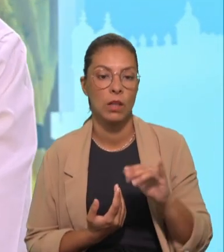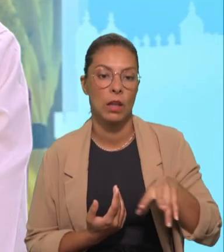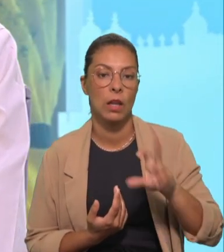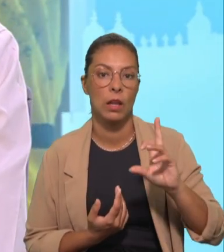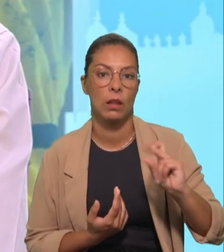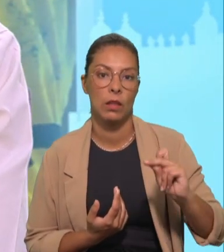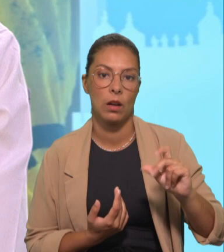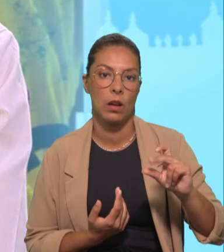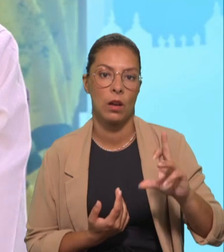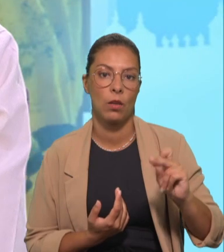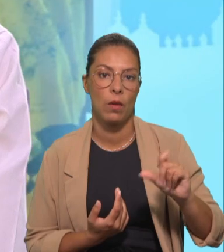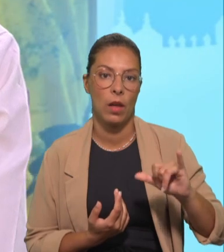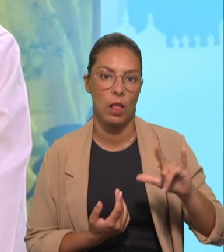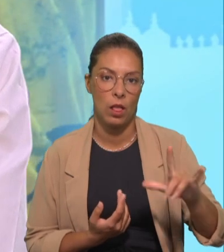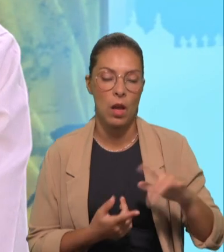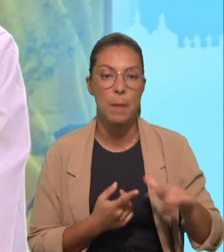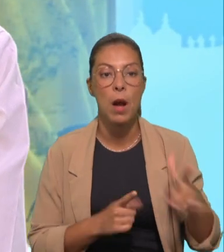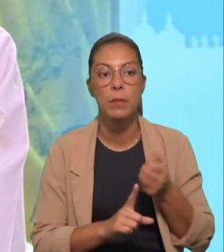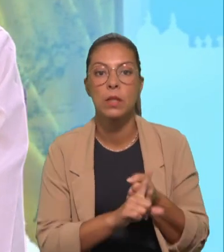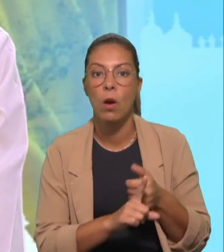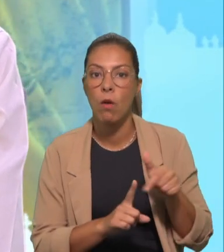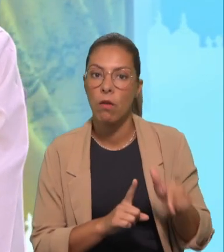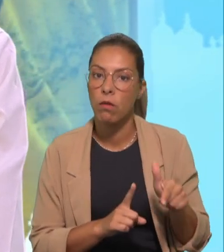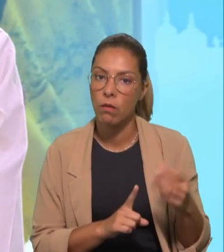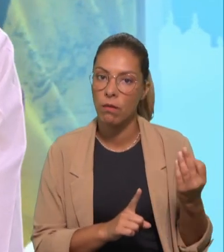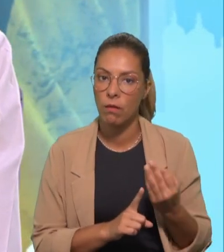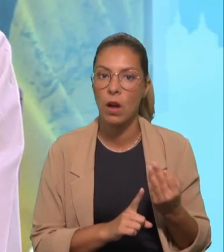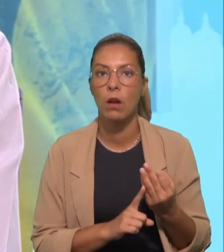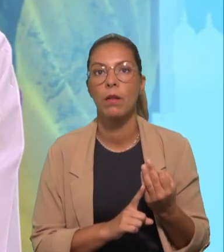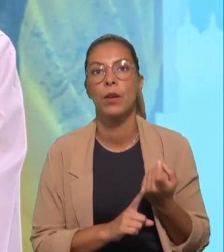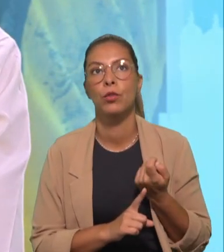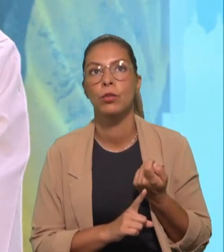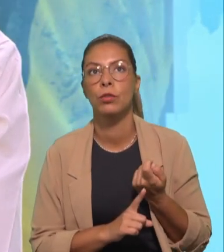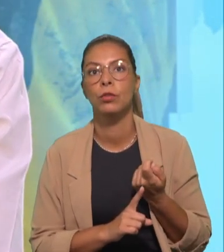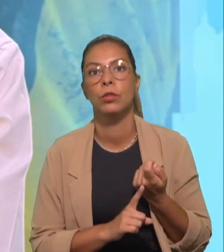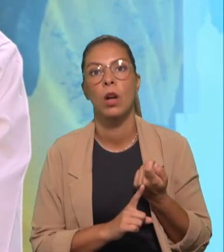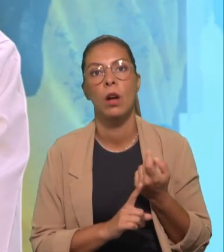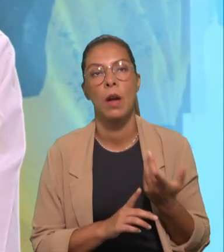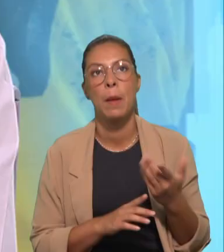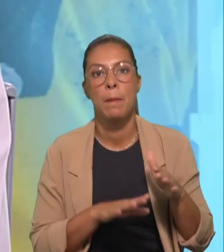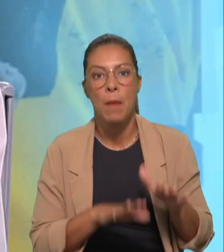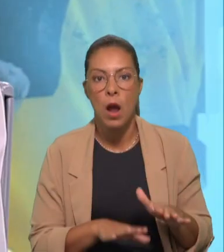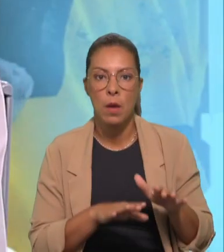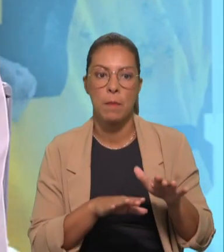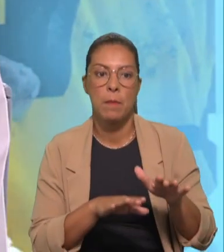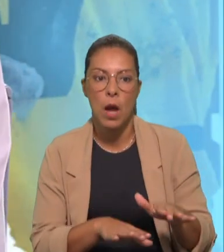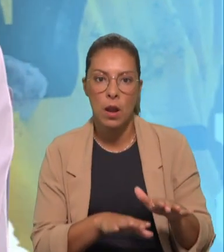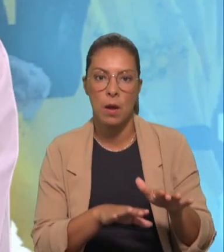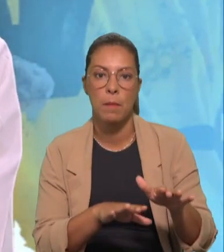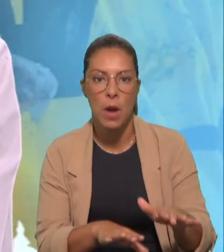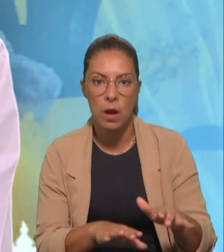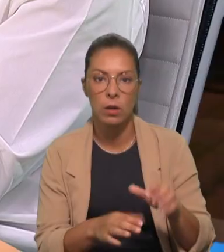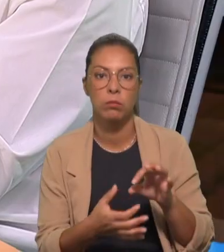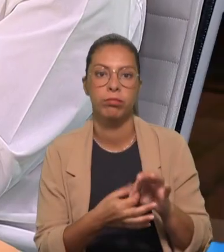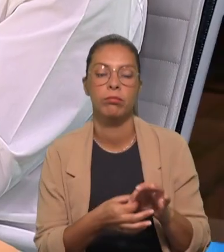projeto semelhante, mas realizado ao longo da via férrea. Parávamos em diferentes estações ferroviárias